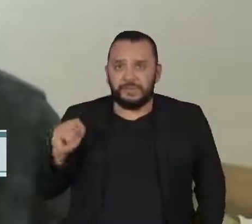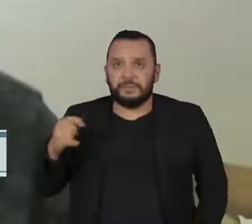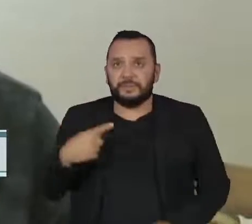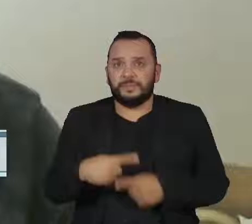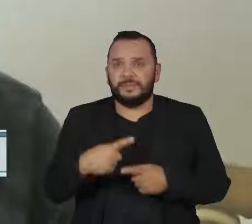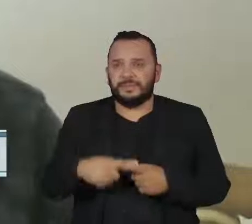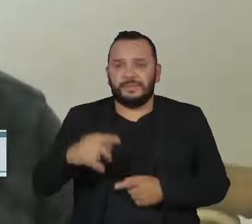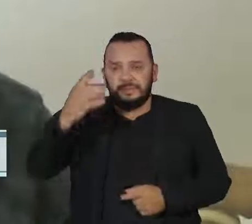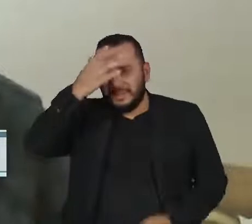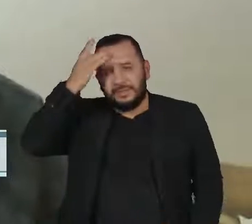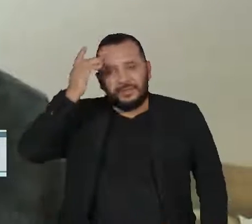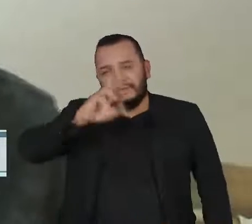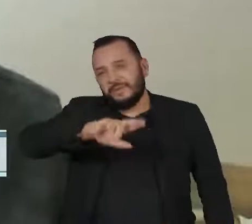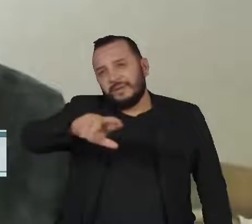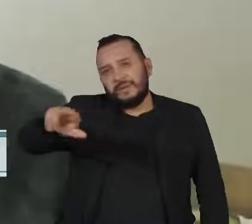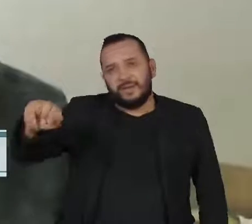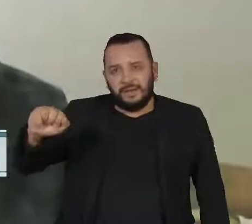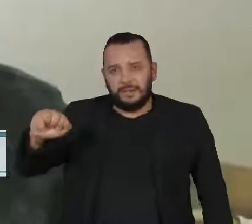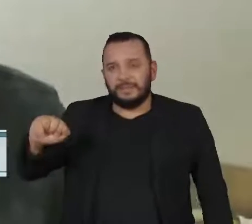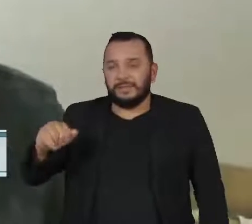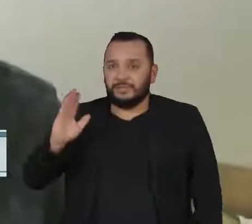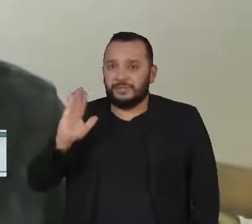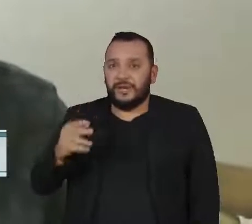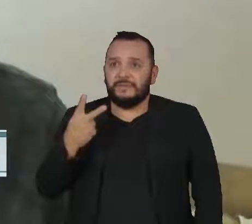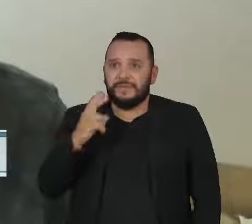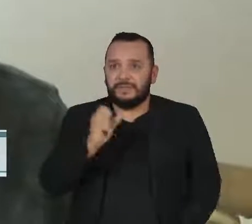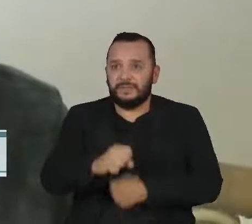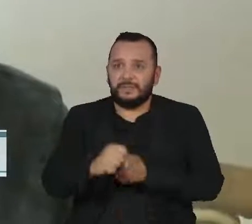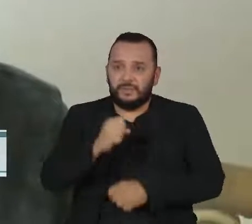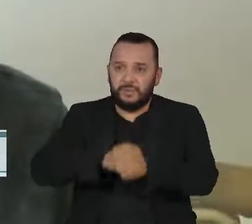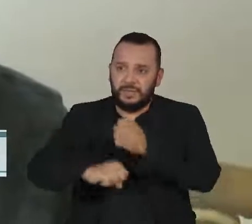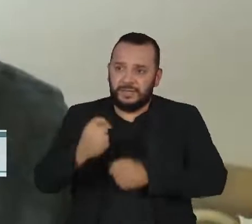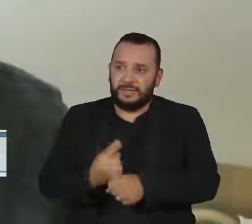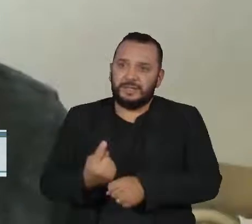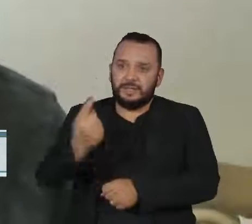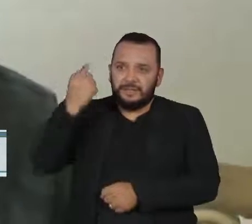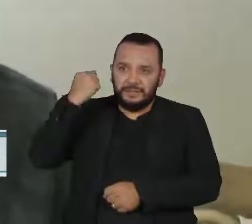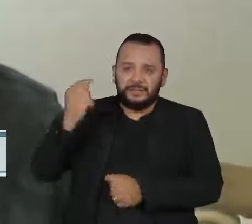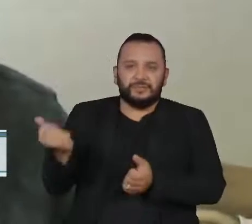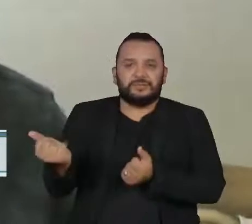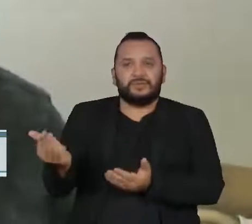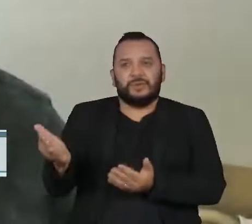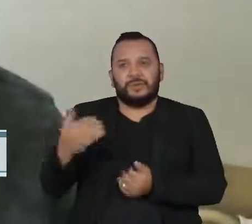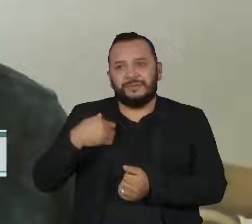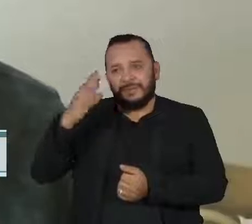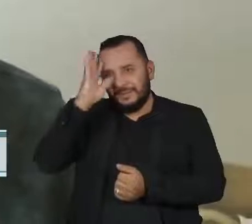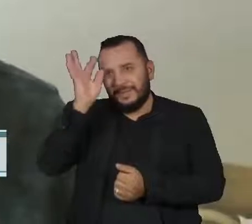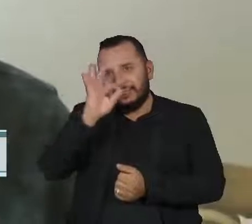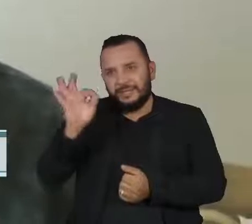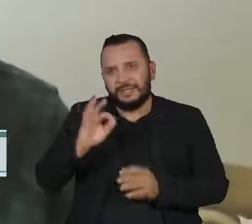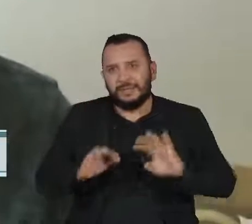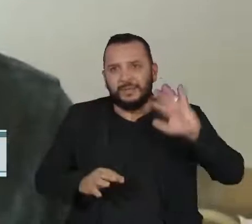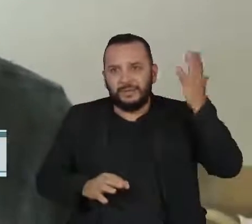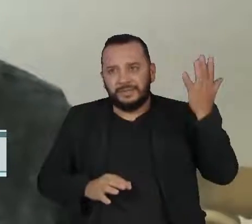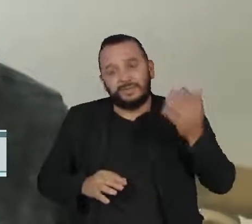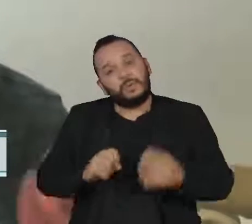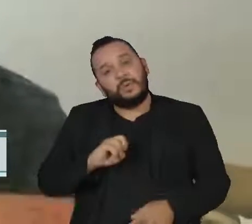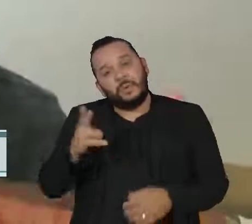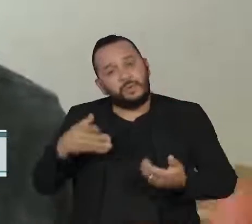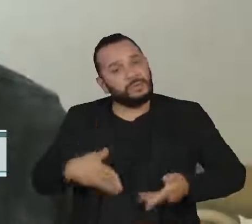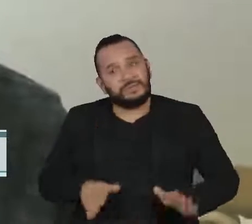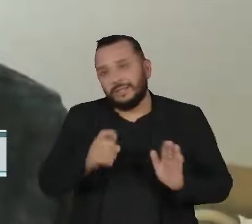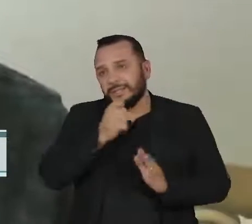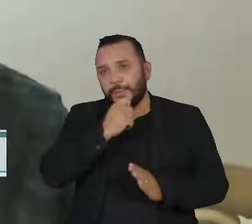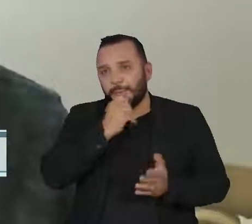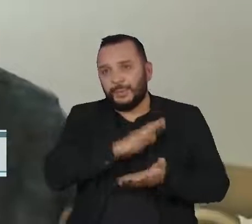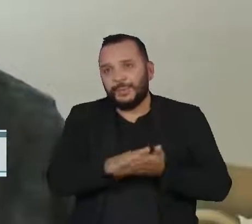muita gente há 25 anos era jovem demais para entender o que estava acontecendo ou nem tinha nascido ainda. Então,